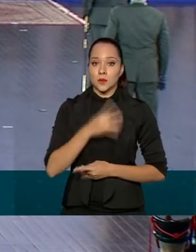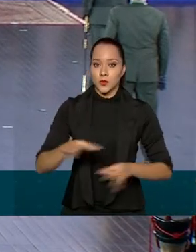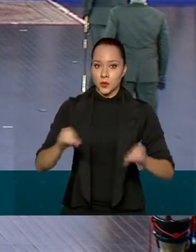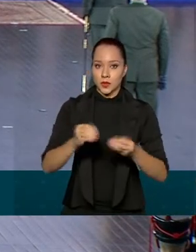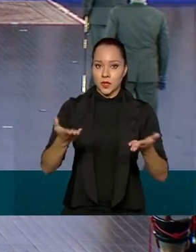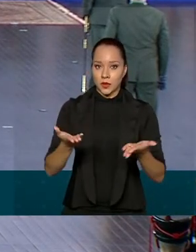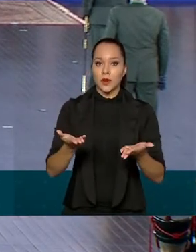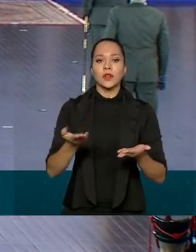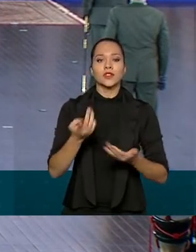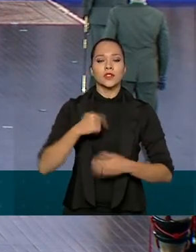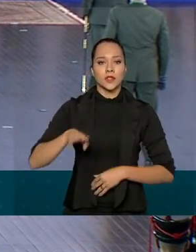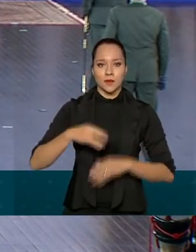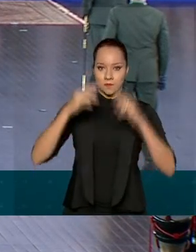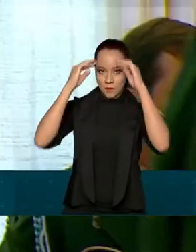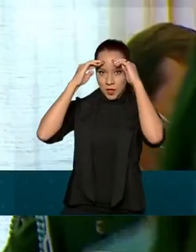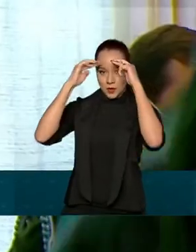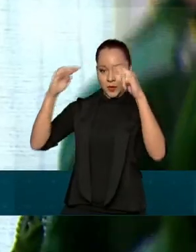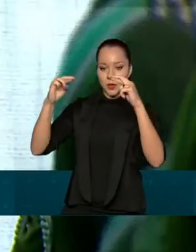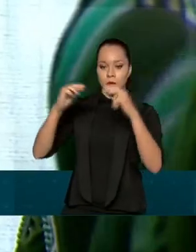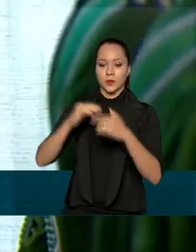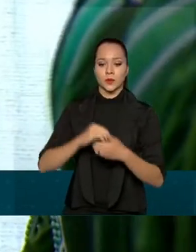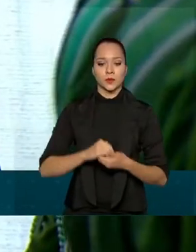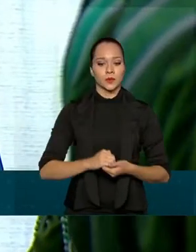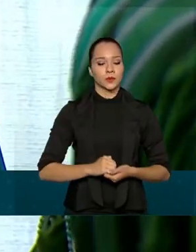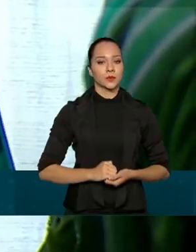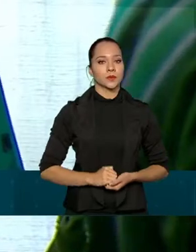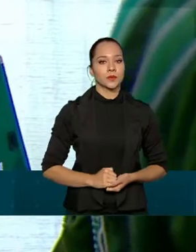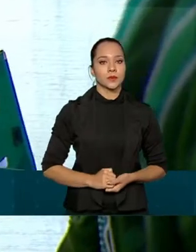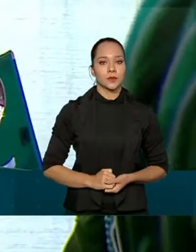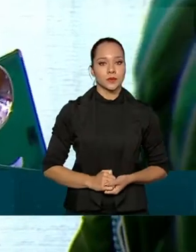todos a tomarem atitude de respeito